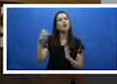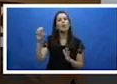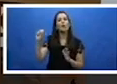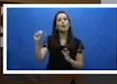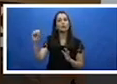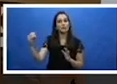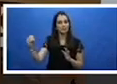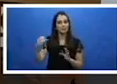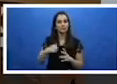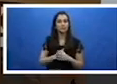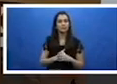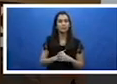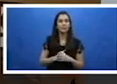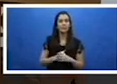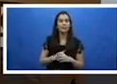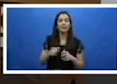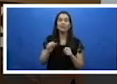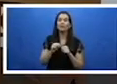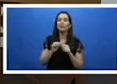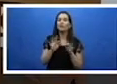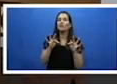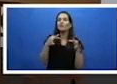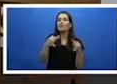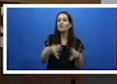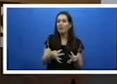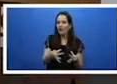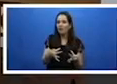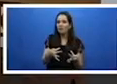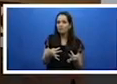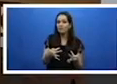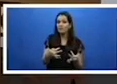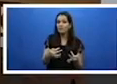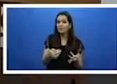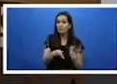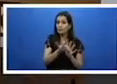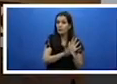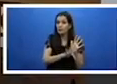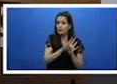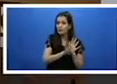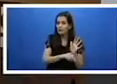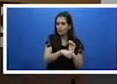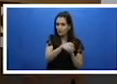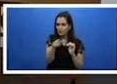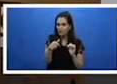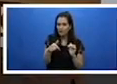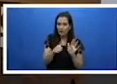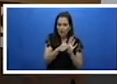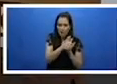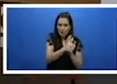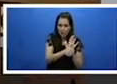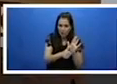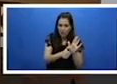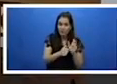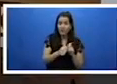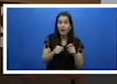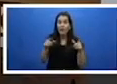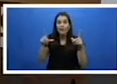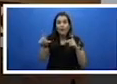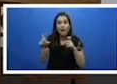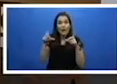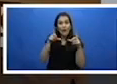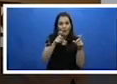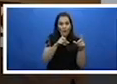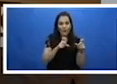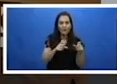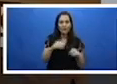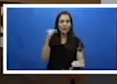com criatividade o final, tá, dessa fábula, que eu sei que vocês vão conseguir. Tire uma foto bem